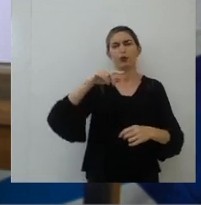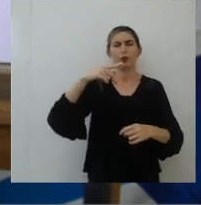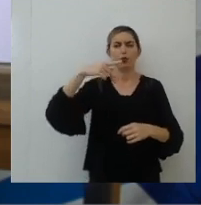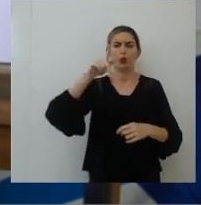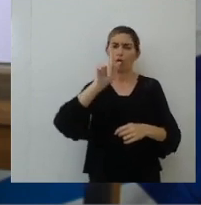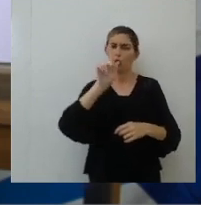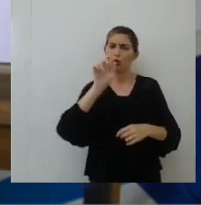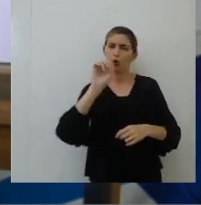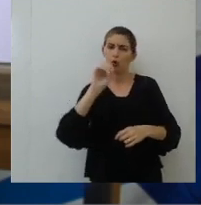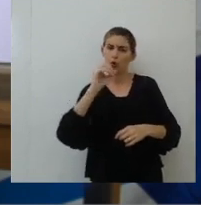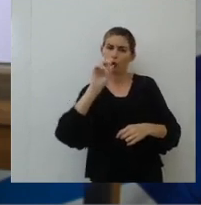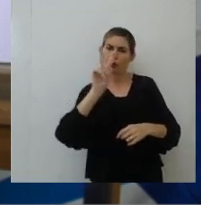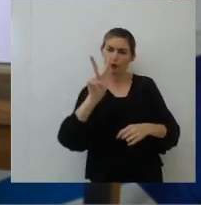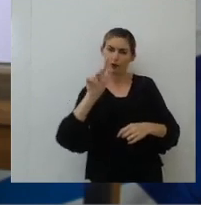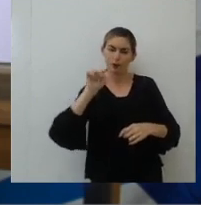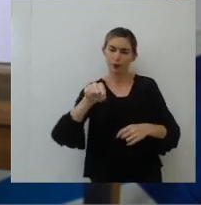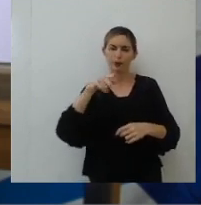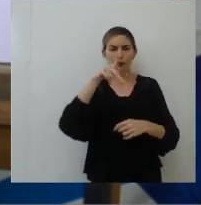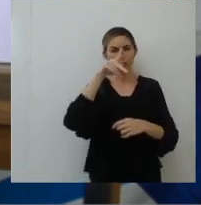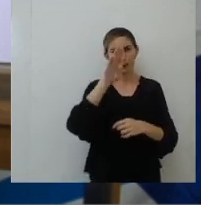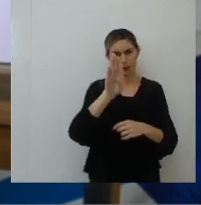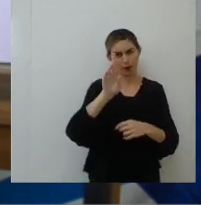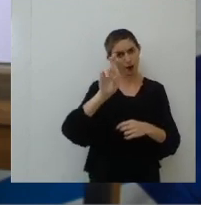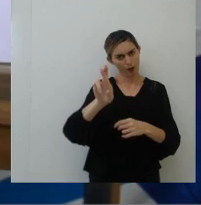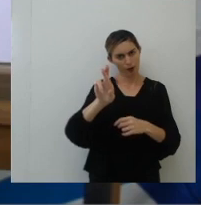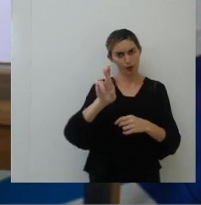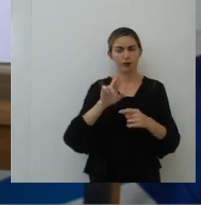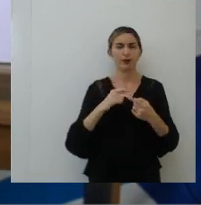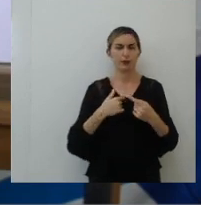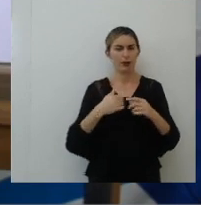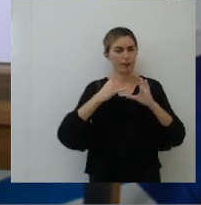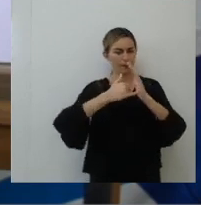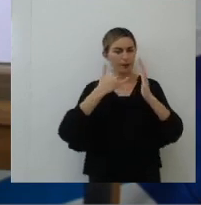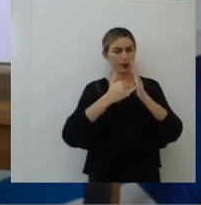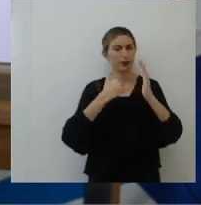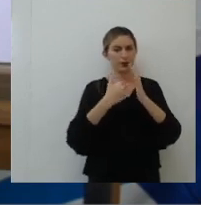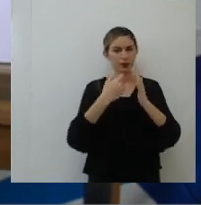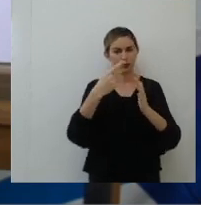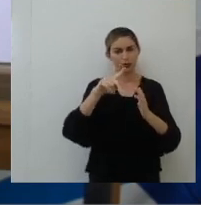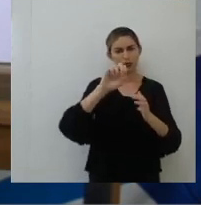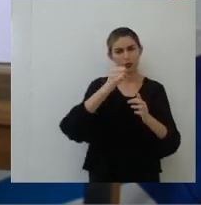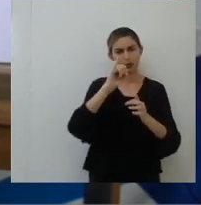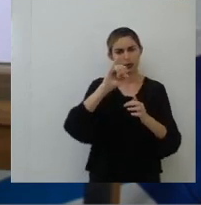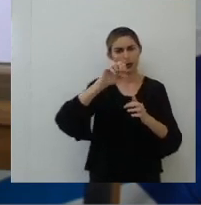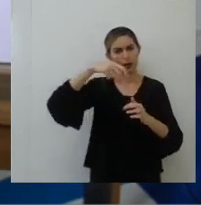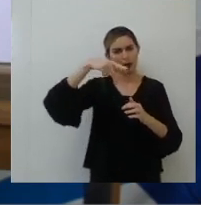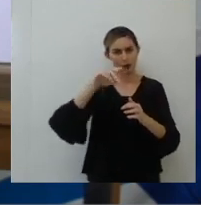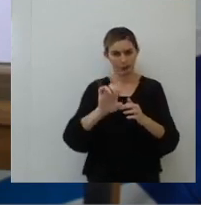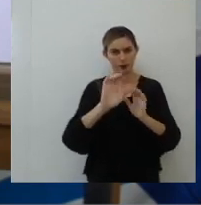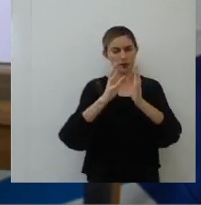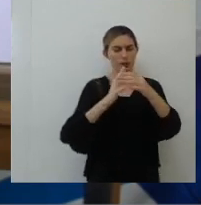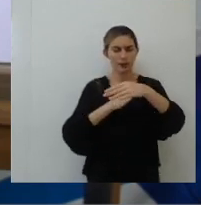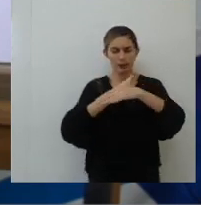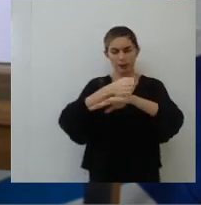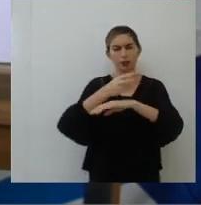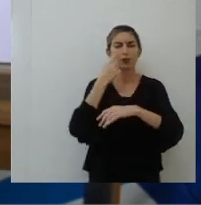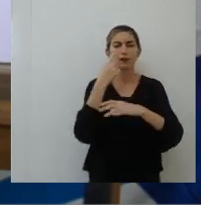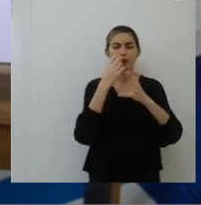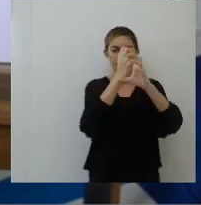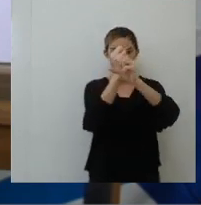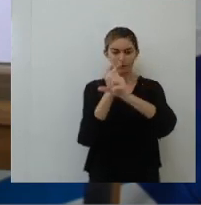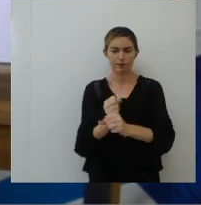educape.educacao.pe.gov.br. Você entra lá e pega tudo, tá bom? O login é a matrícula do CIEP e a senha é a matrícula do CIEP, que já entra normal para ver tuas